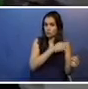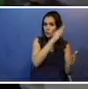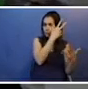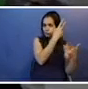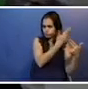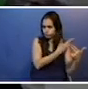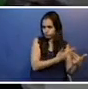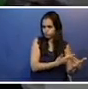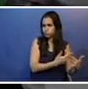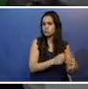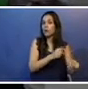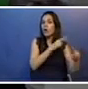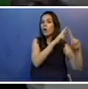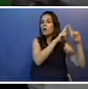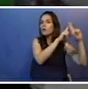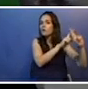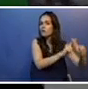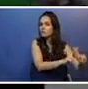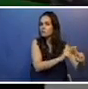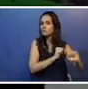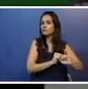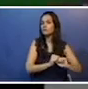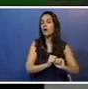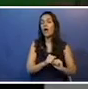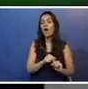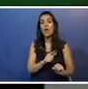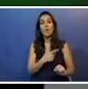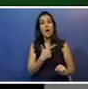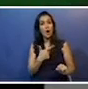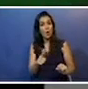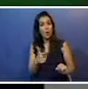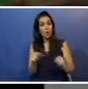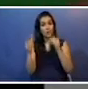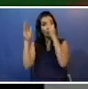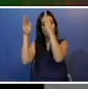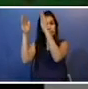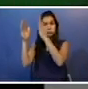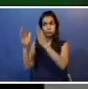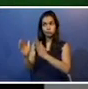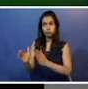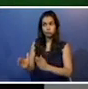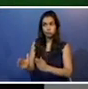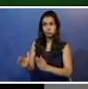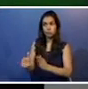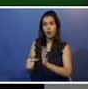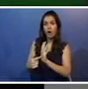que o exercício está pedindo, completar. Na segunda coluna,